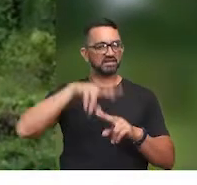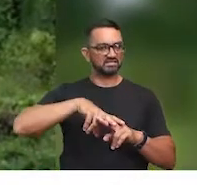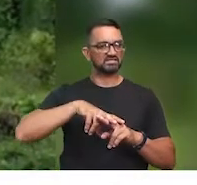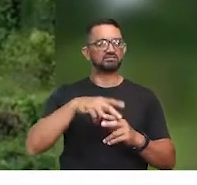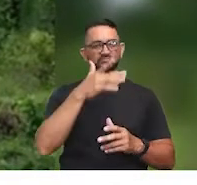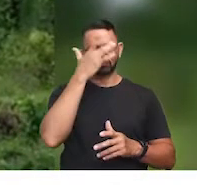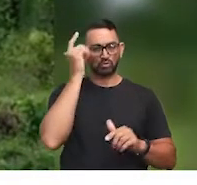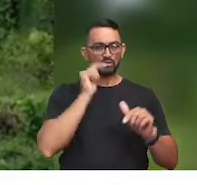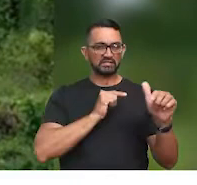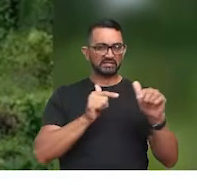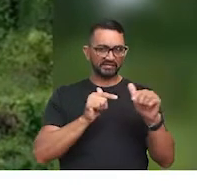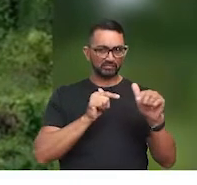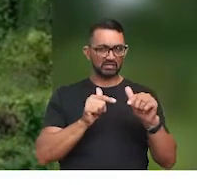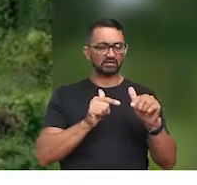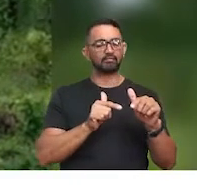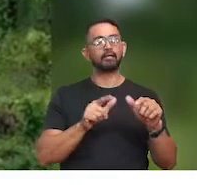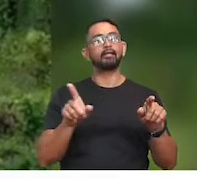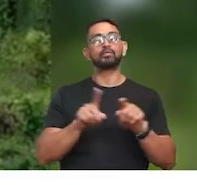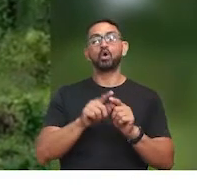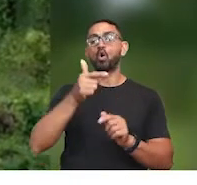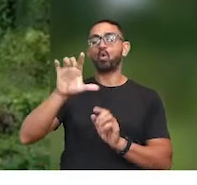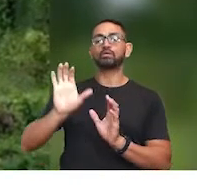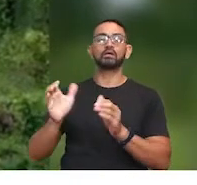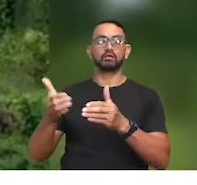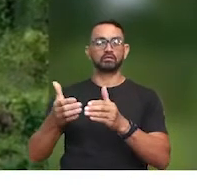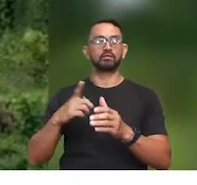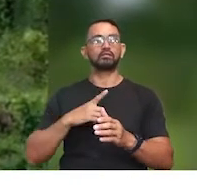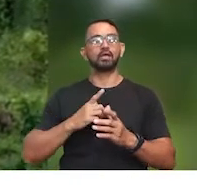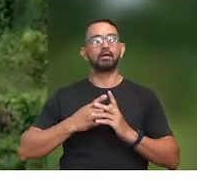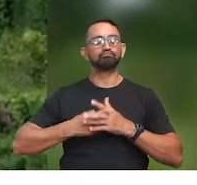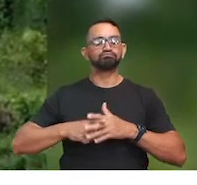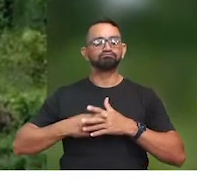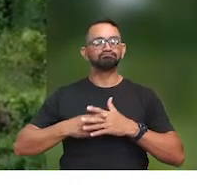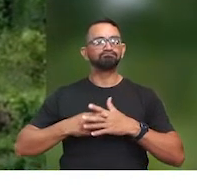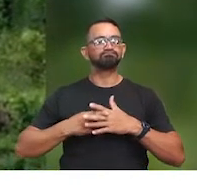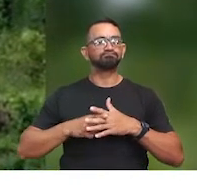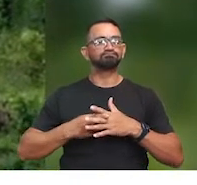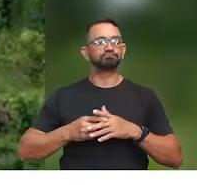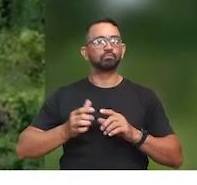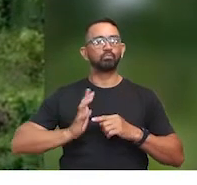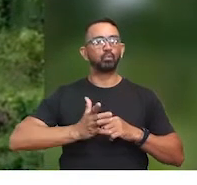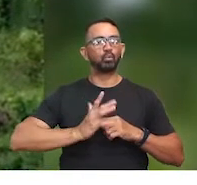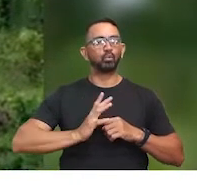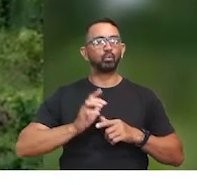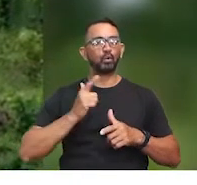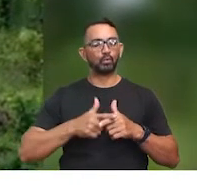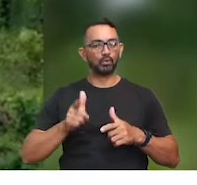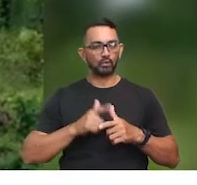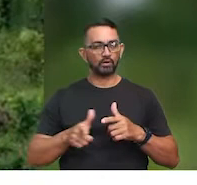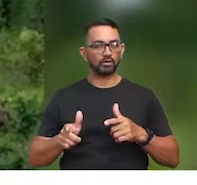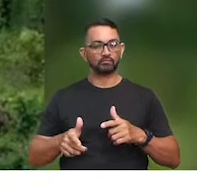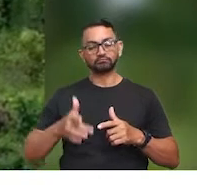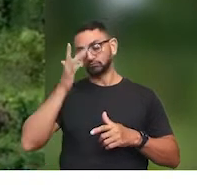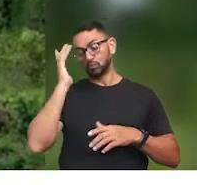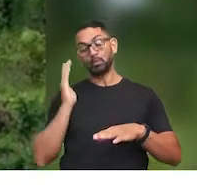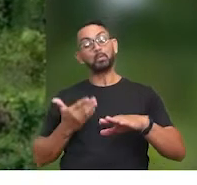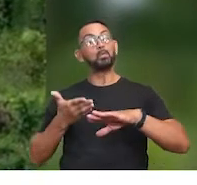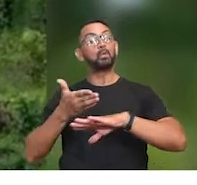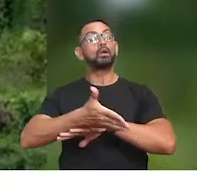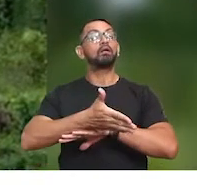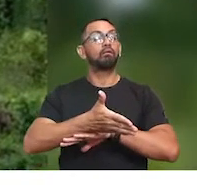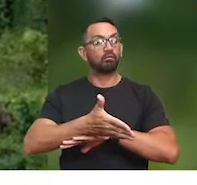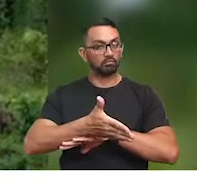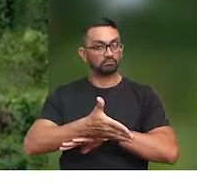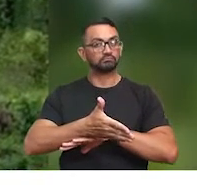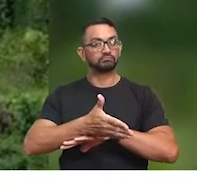funcionários sanitários mas também em outra Aldeia segundo eles a bomba lá do lugar estava com problemas os funcionários sanitários